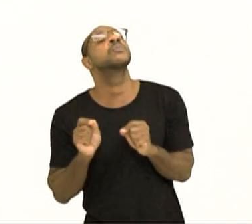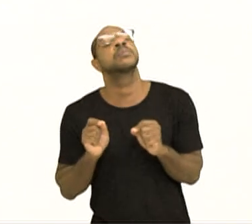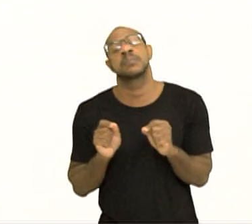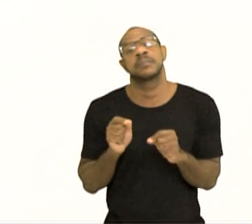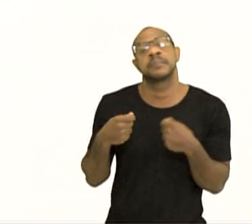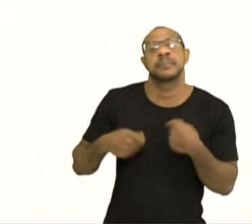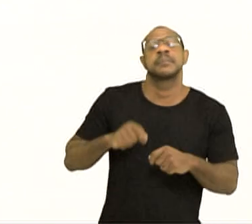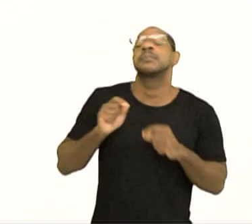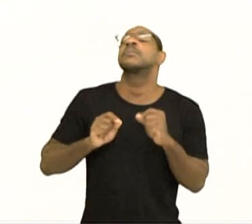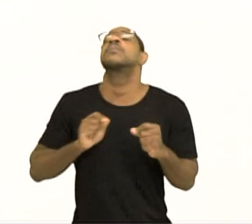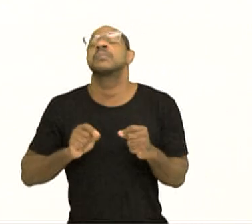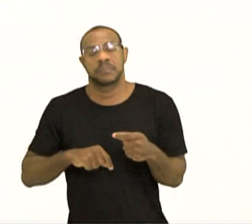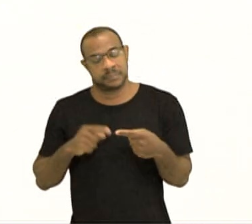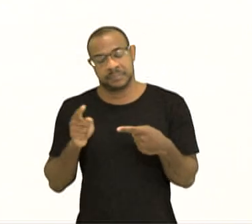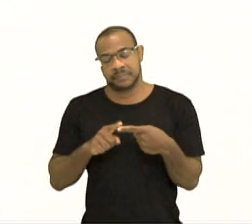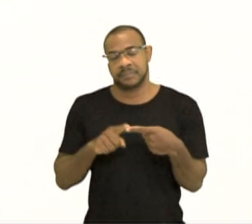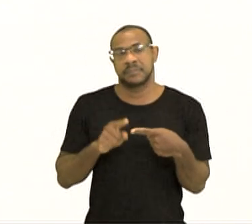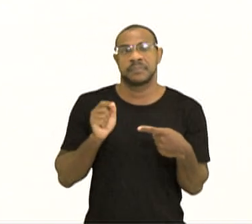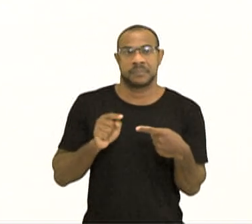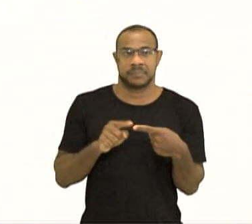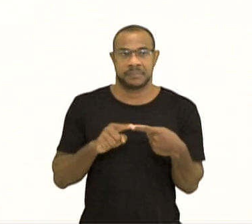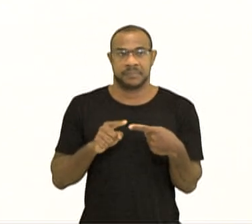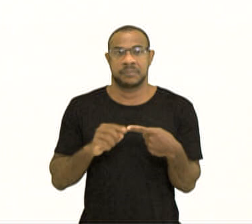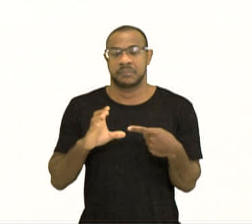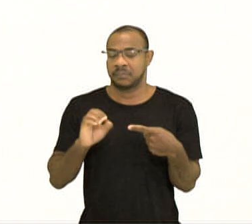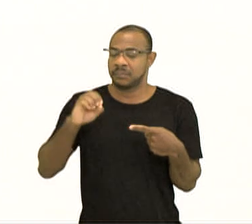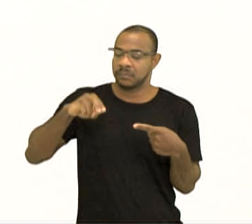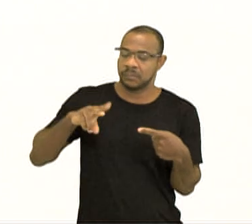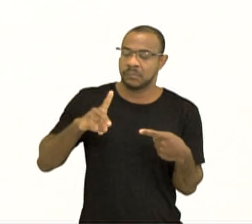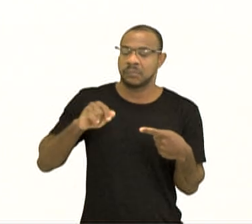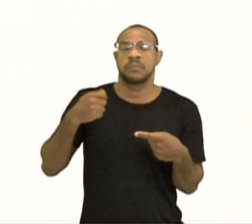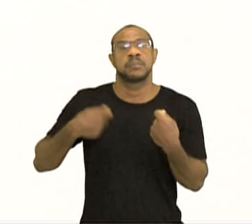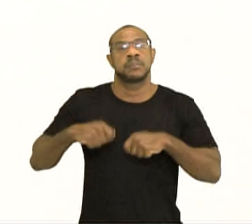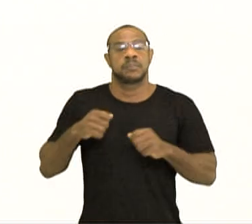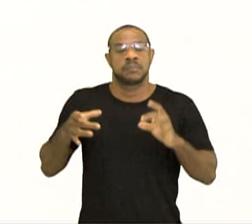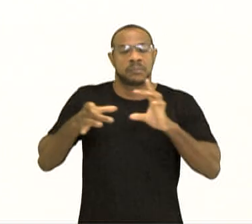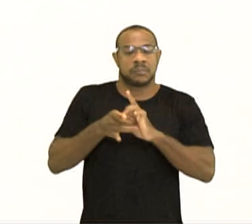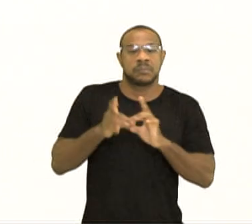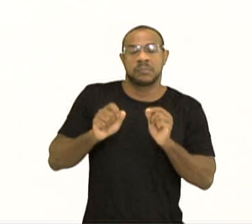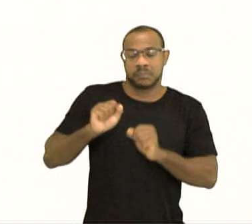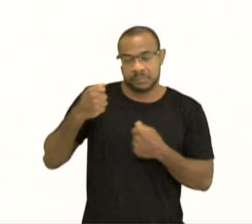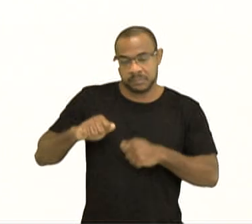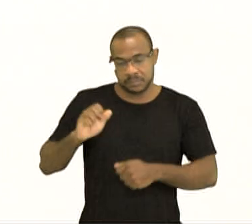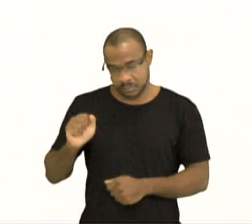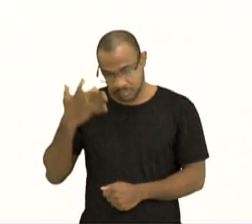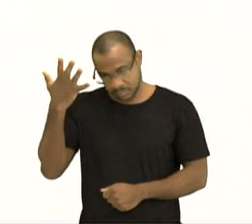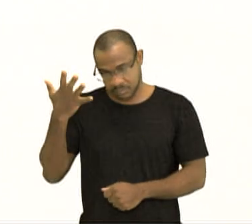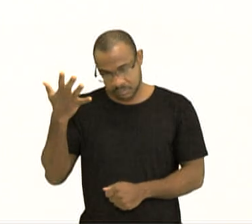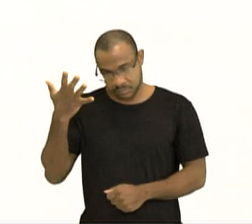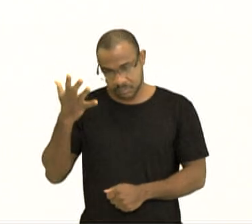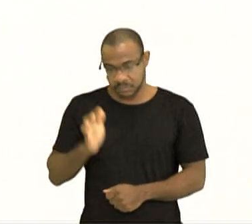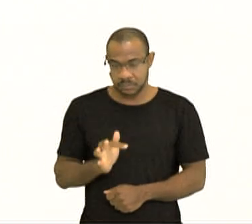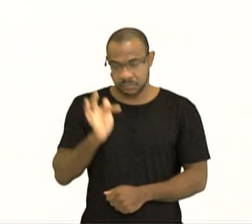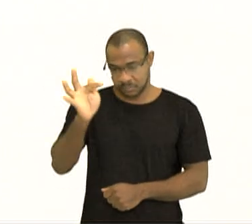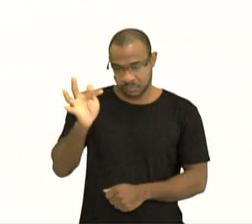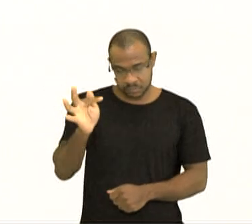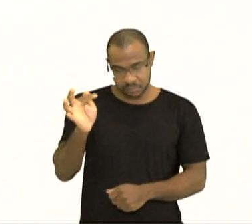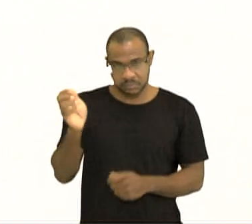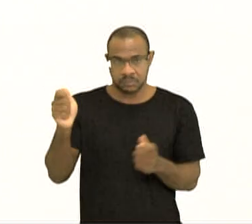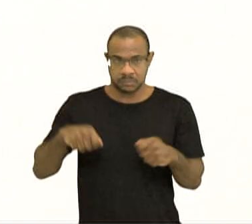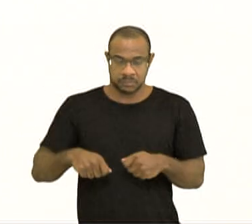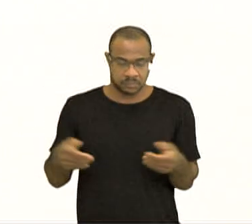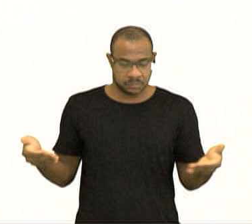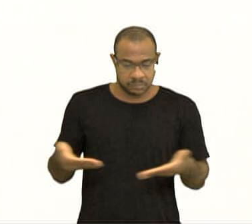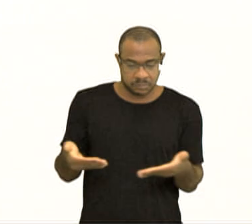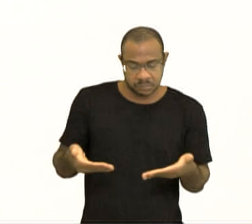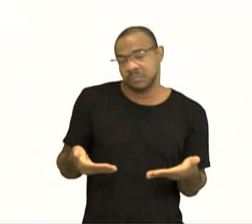Então, uma condição, alguma coisa que depende de acontecer para que no futuro ou no tempo presente mesmo